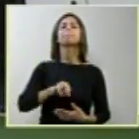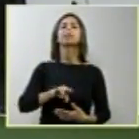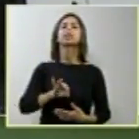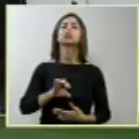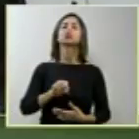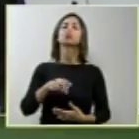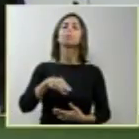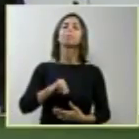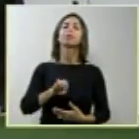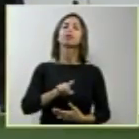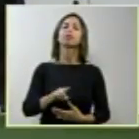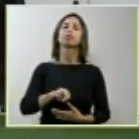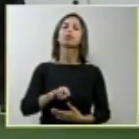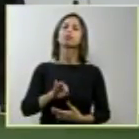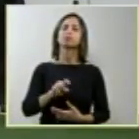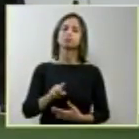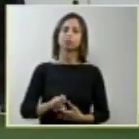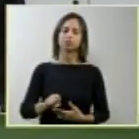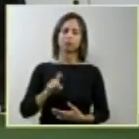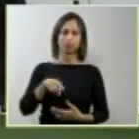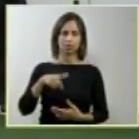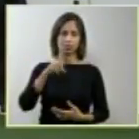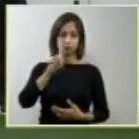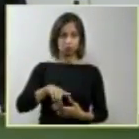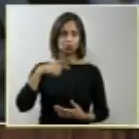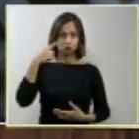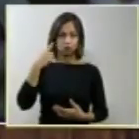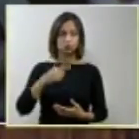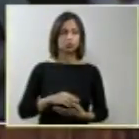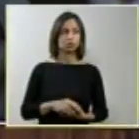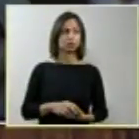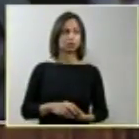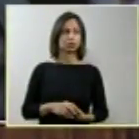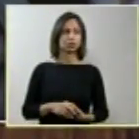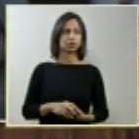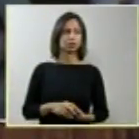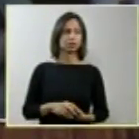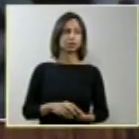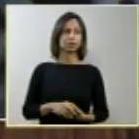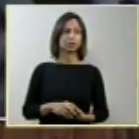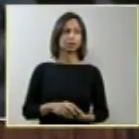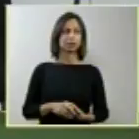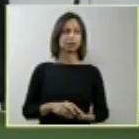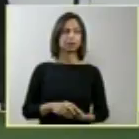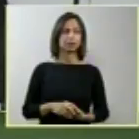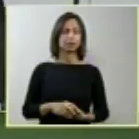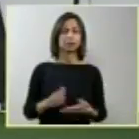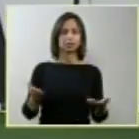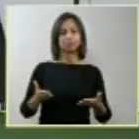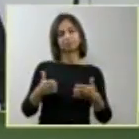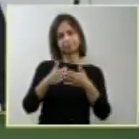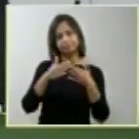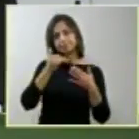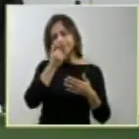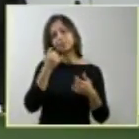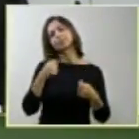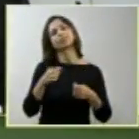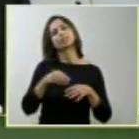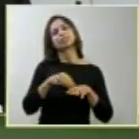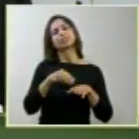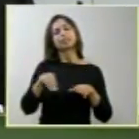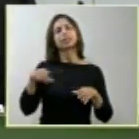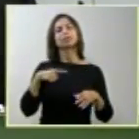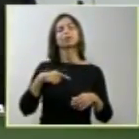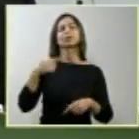Direito, né, e, oh, sim, sim, e que agora deverá se dedicar como